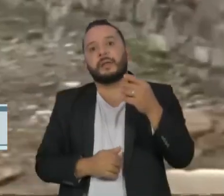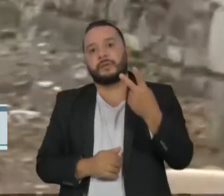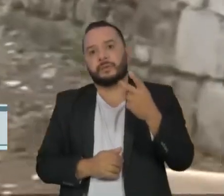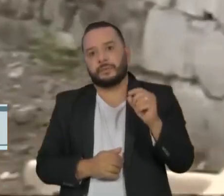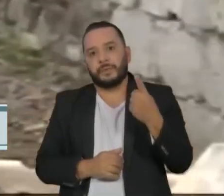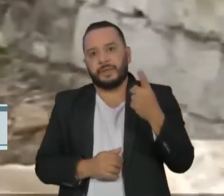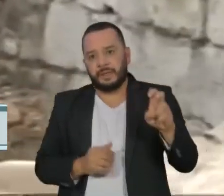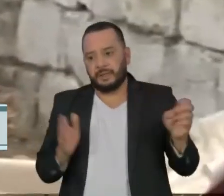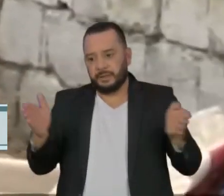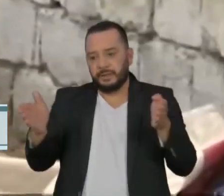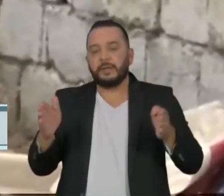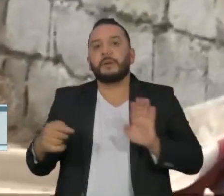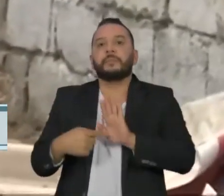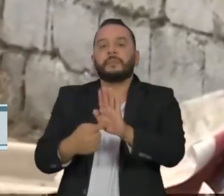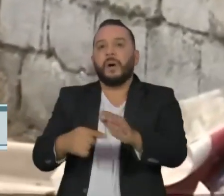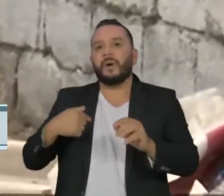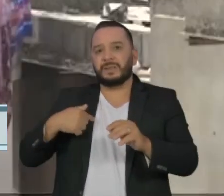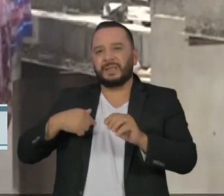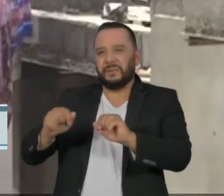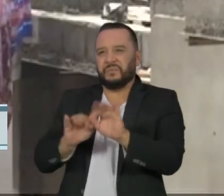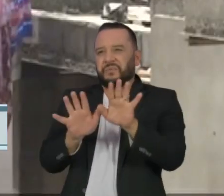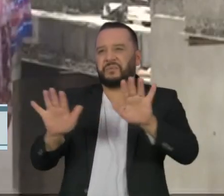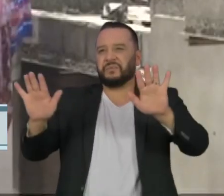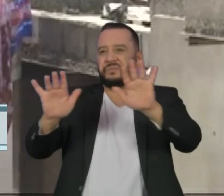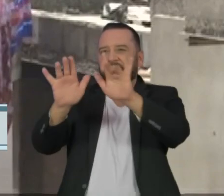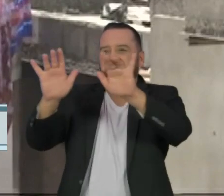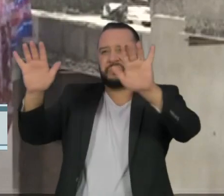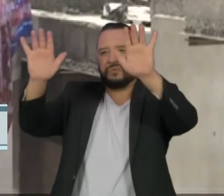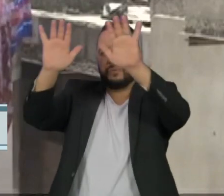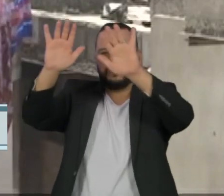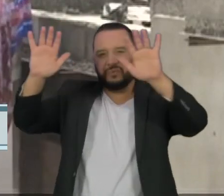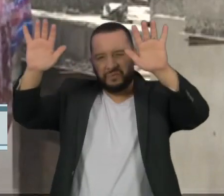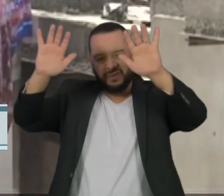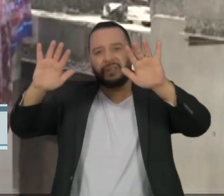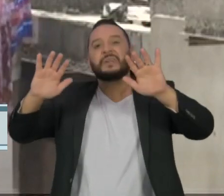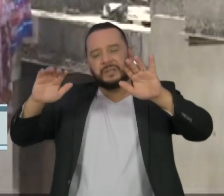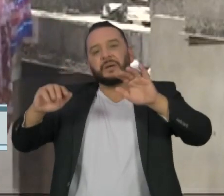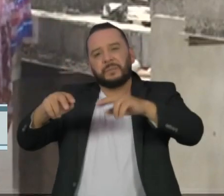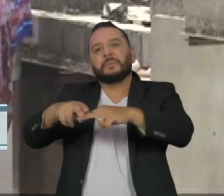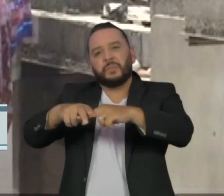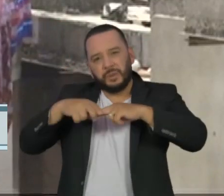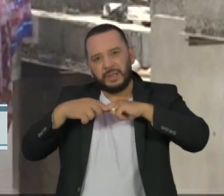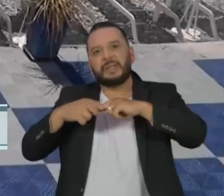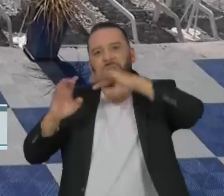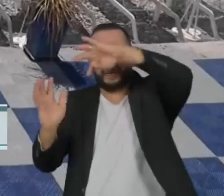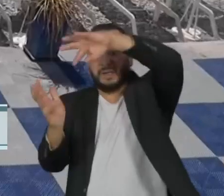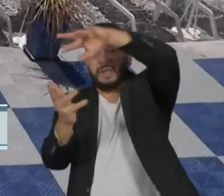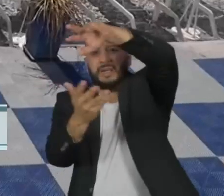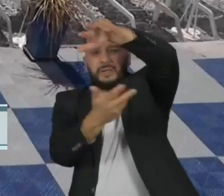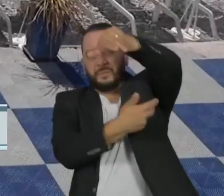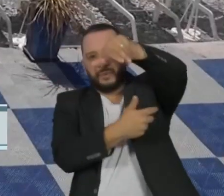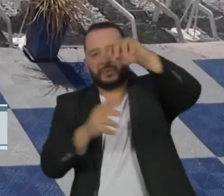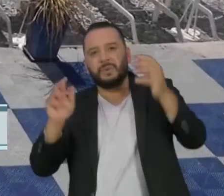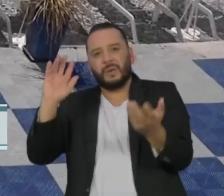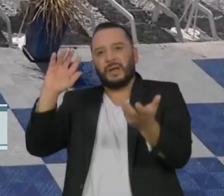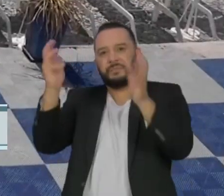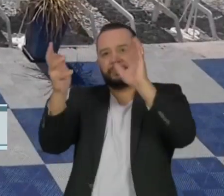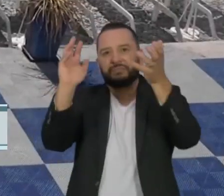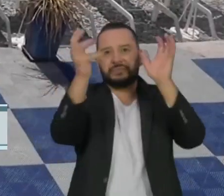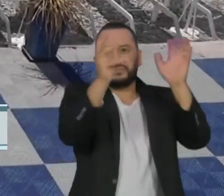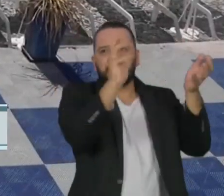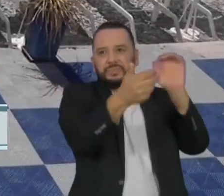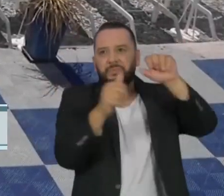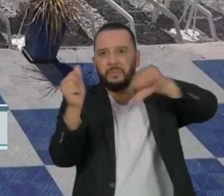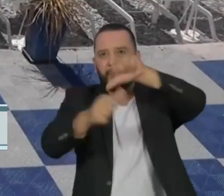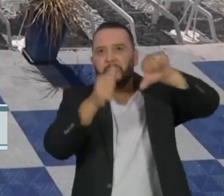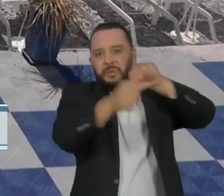das emissões de carbono nas últimas décadas foi o principal motivo do atual colapso climático. No período de 25 anos, as emissões